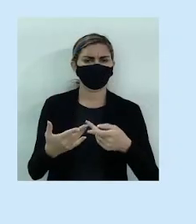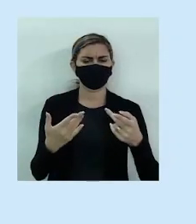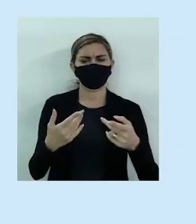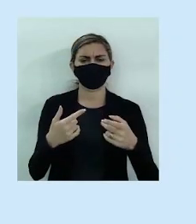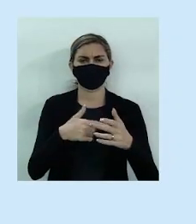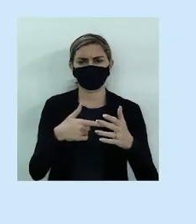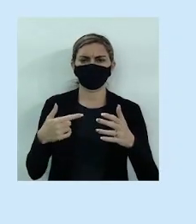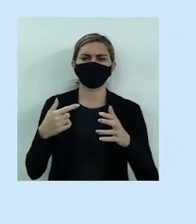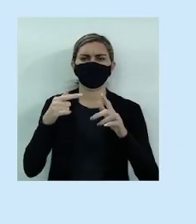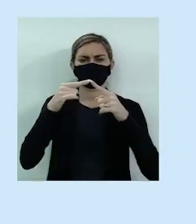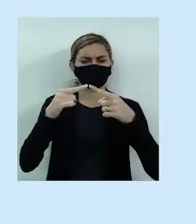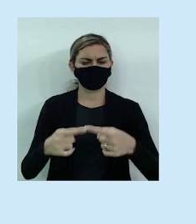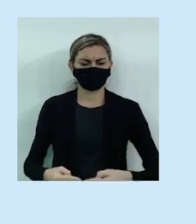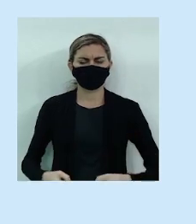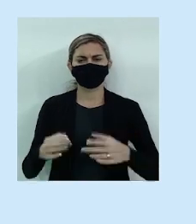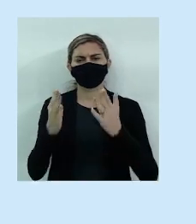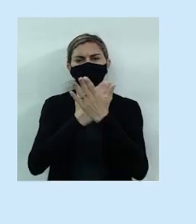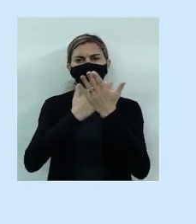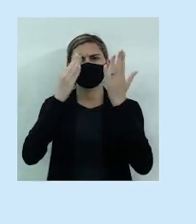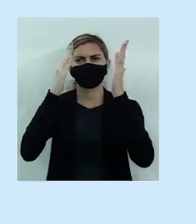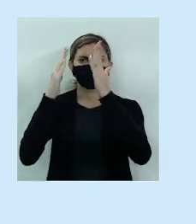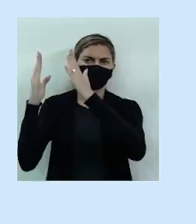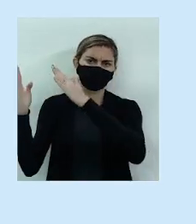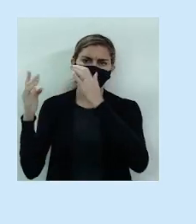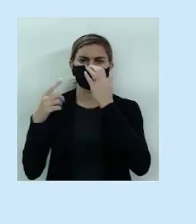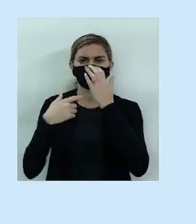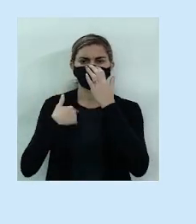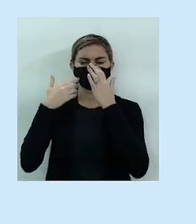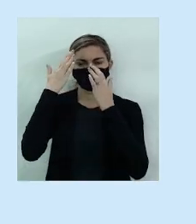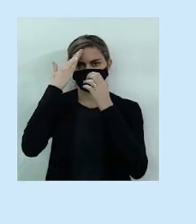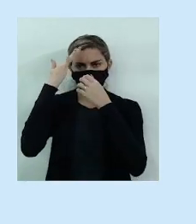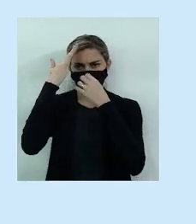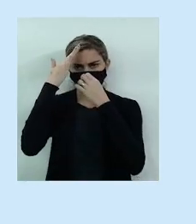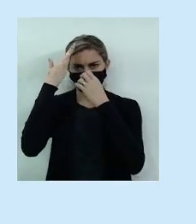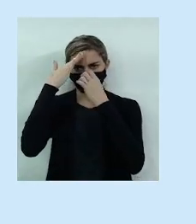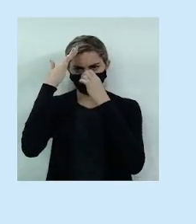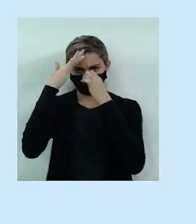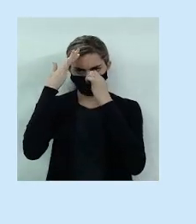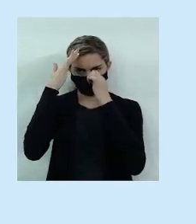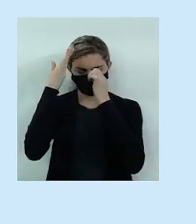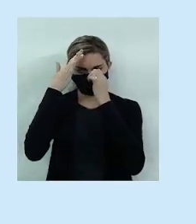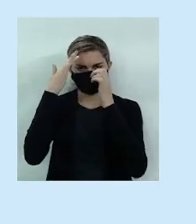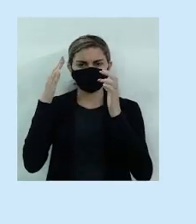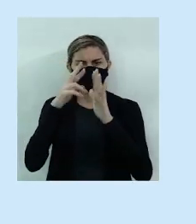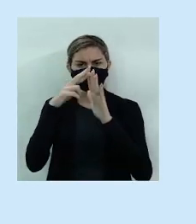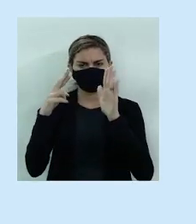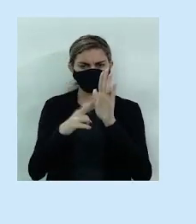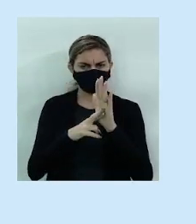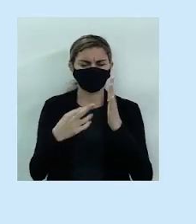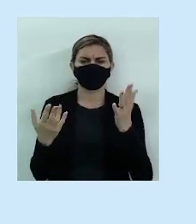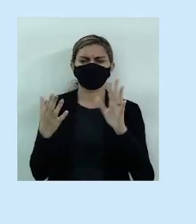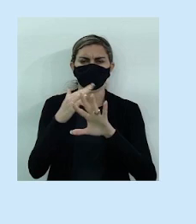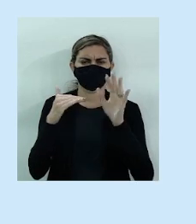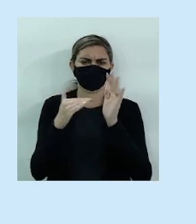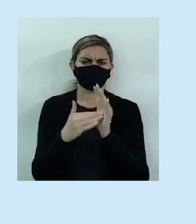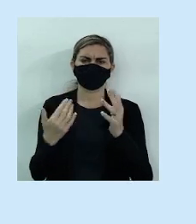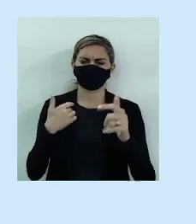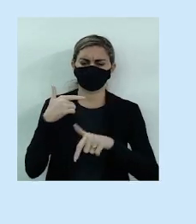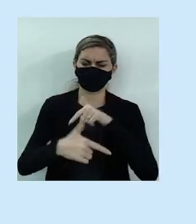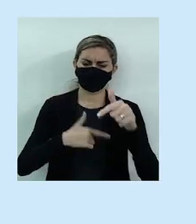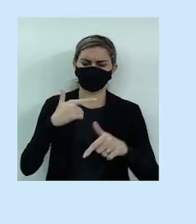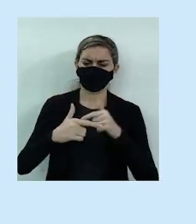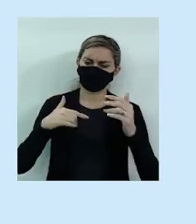princípios eles vão ser aplicados à biblioteconomia, a gente entende que são as regras, as normas que vão reger as nossas